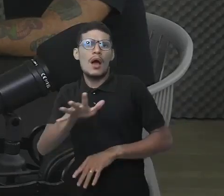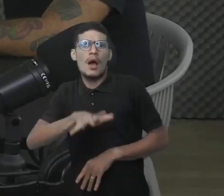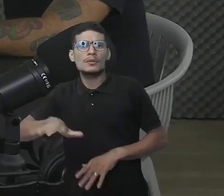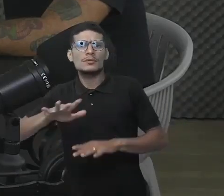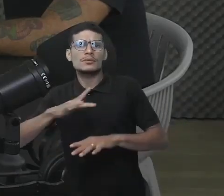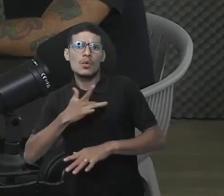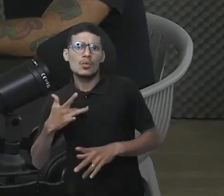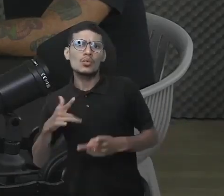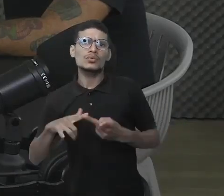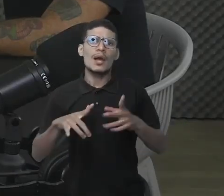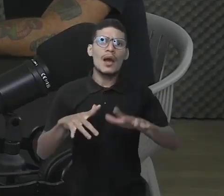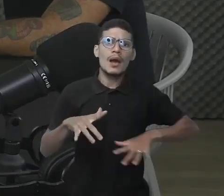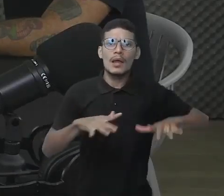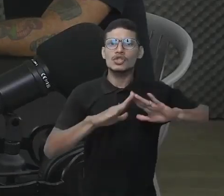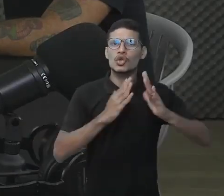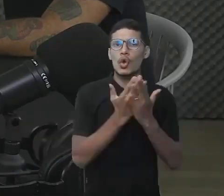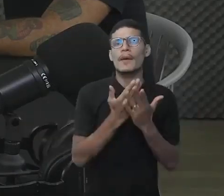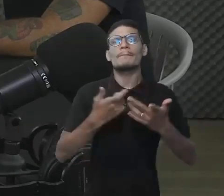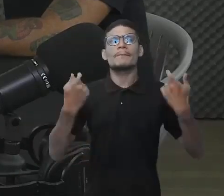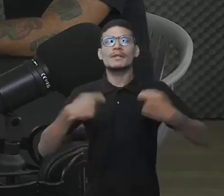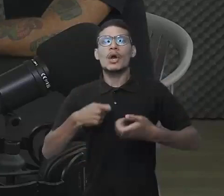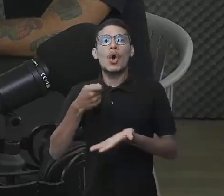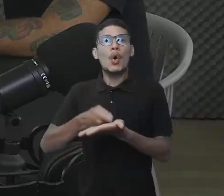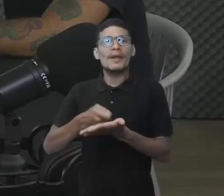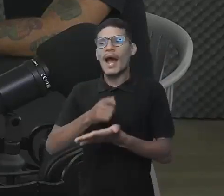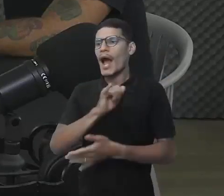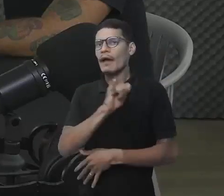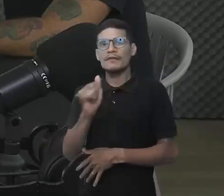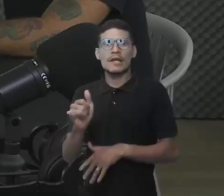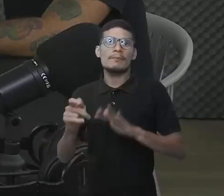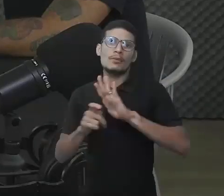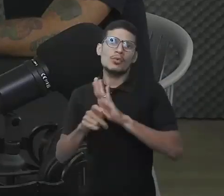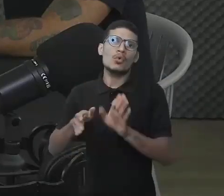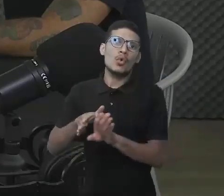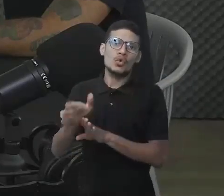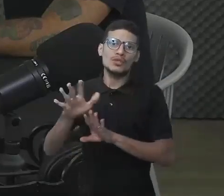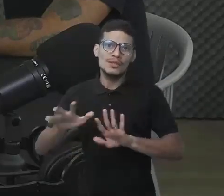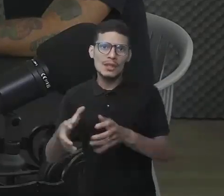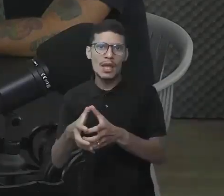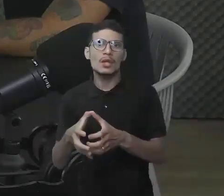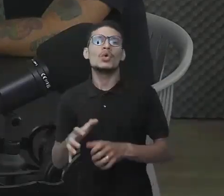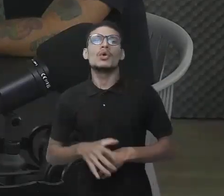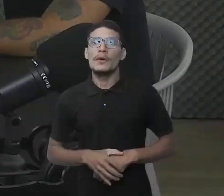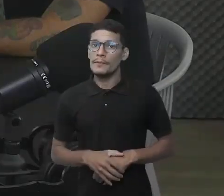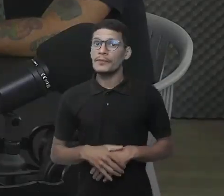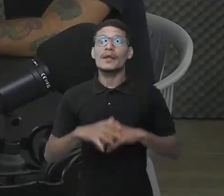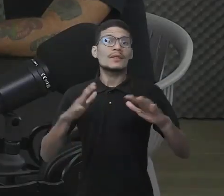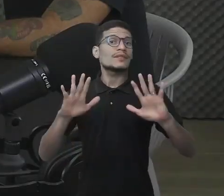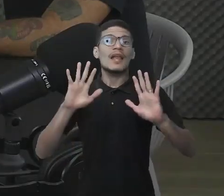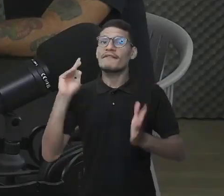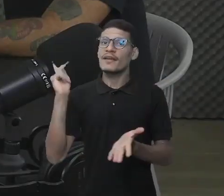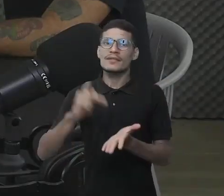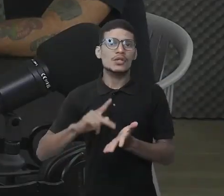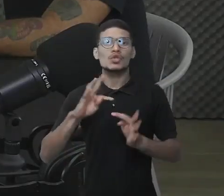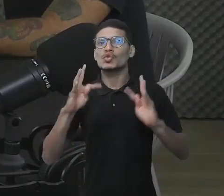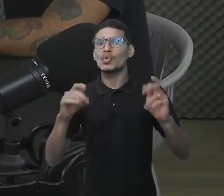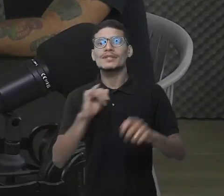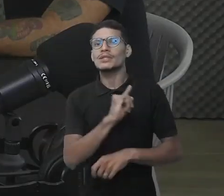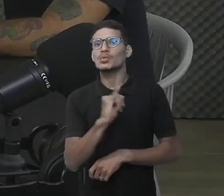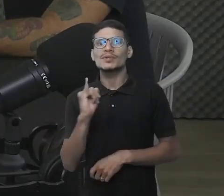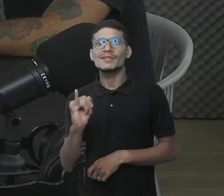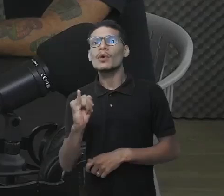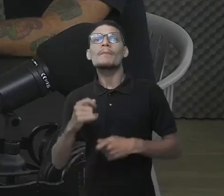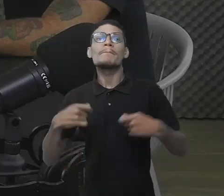ao conselho tutelar. Na verdade, todas as instituições, ao receberem casos de violência contra a criança e adolescente,